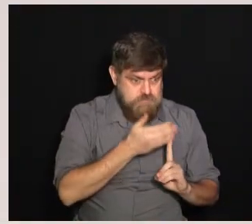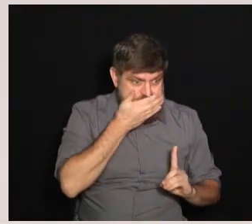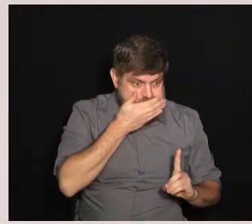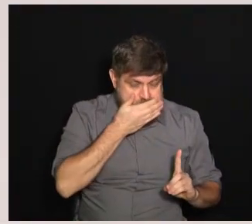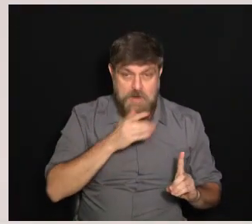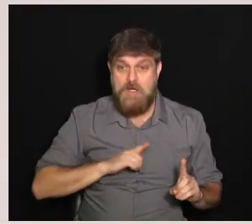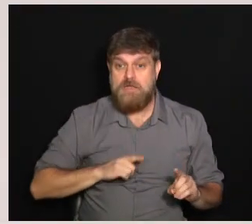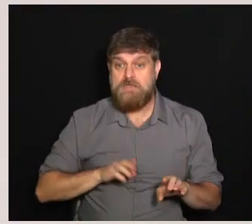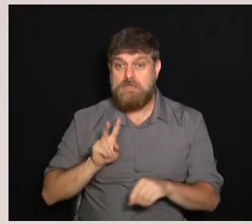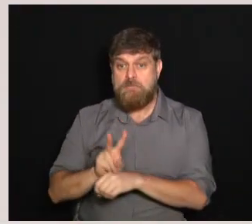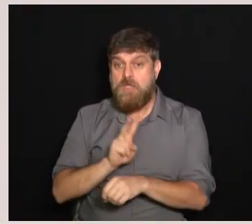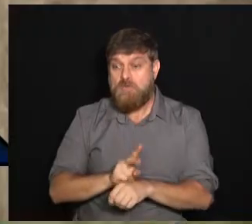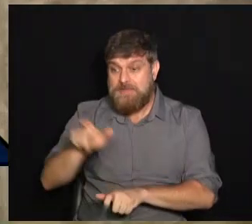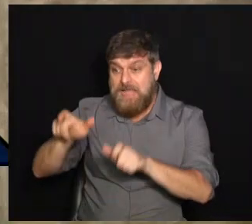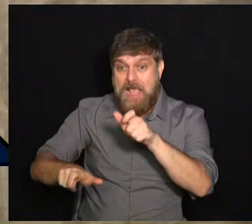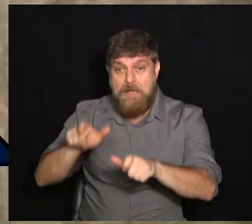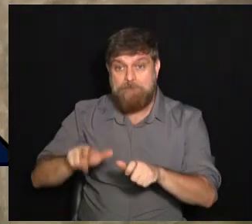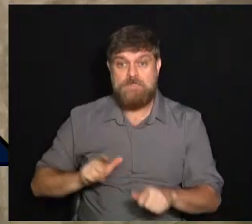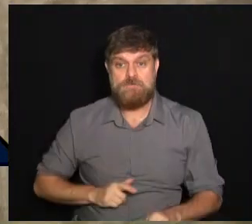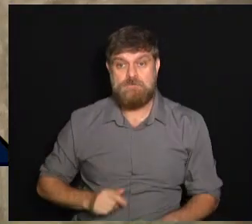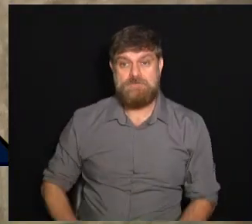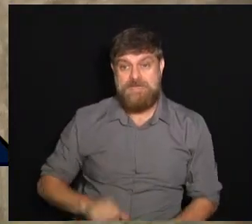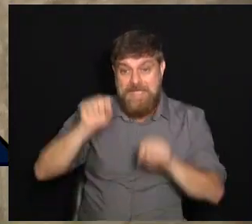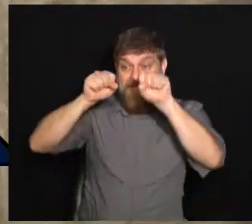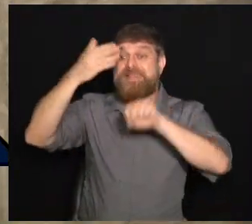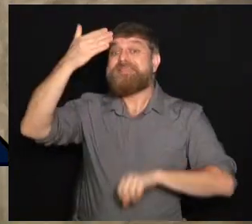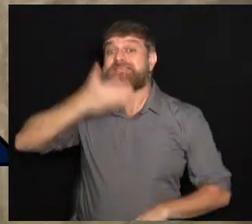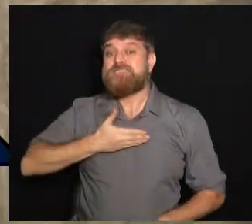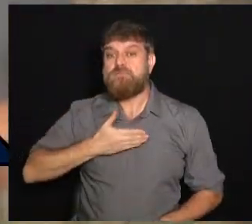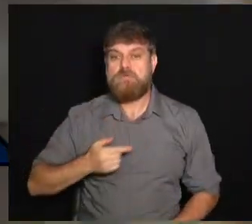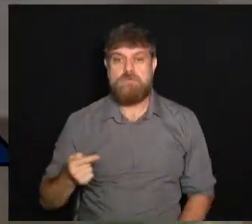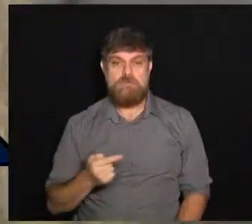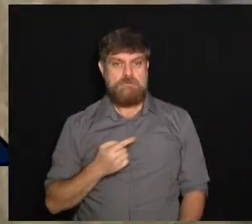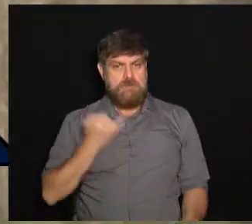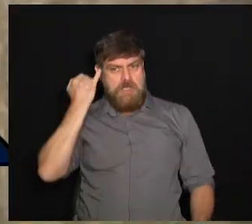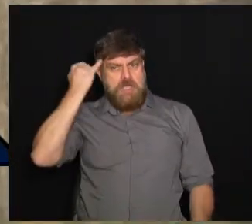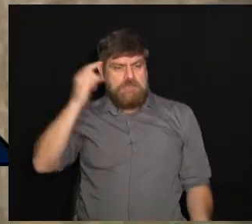homicídios e proteção à pessoa. Segundo o parlamentar,